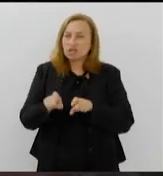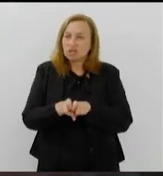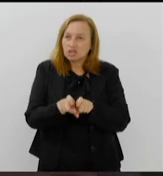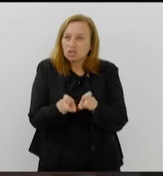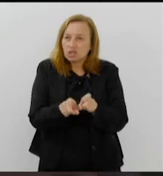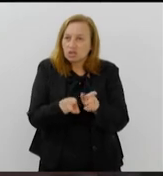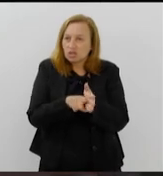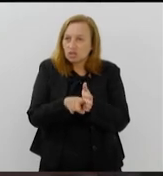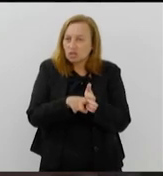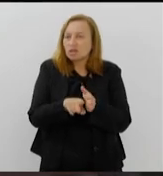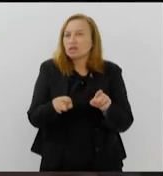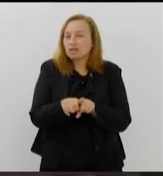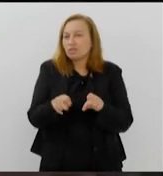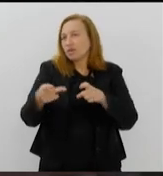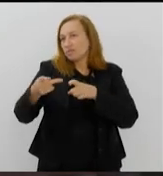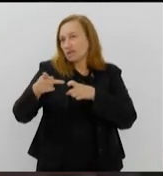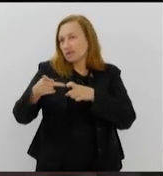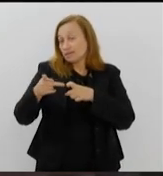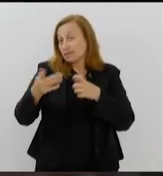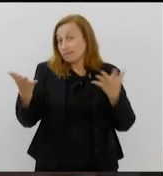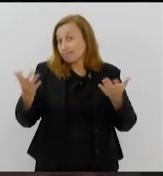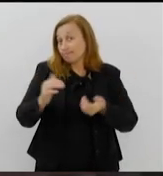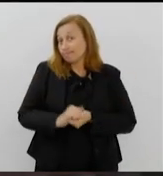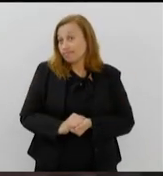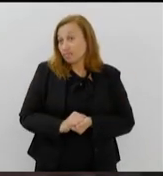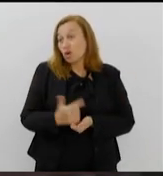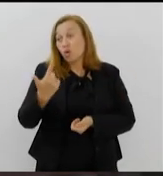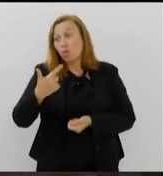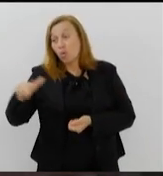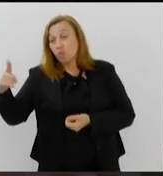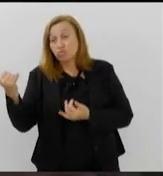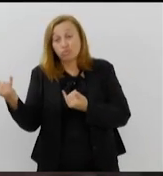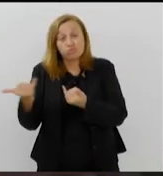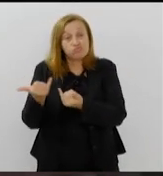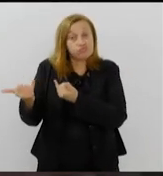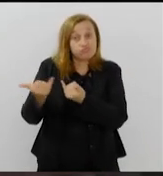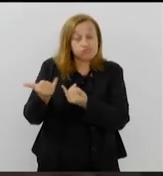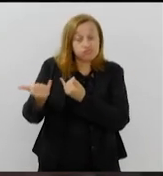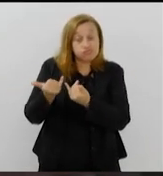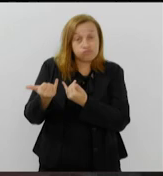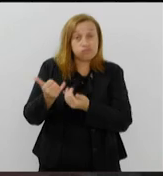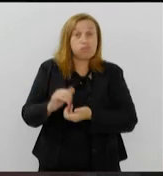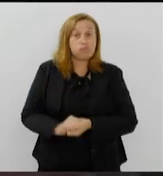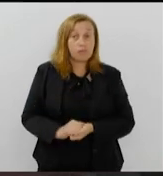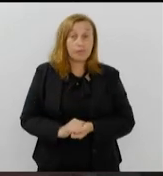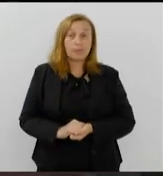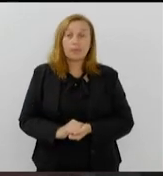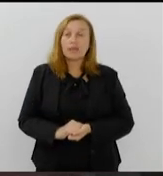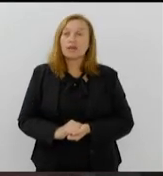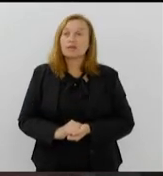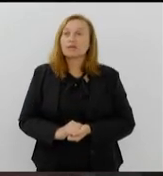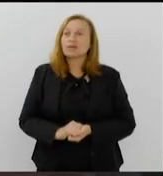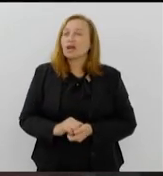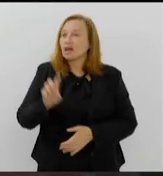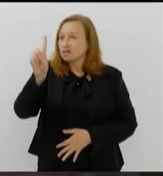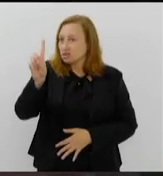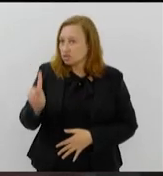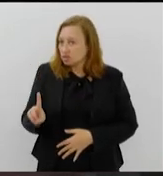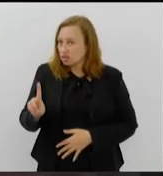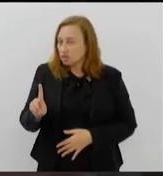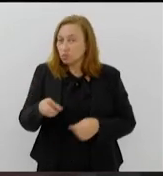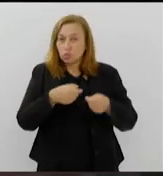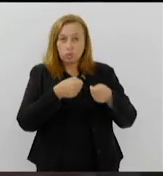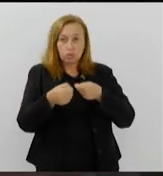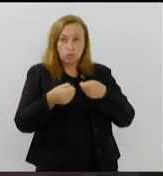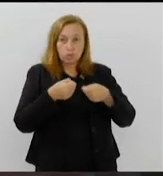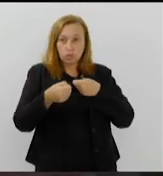ginecologia e pediatria. Outro dado que foi identificado, né, a diretora de